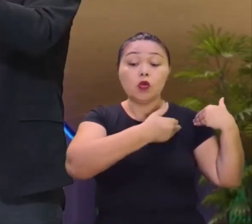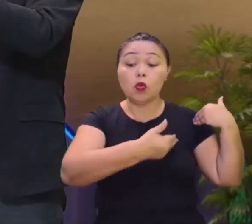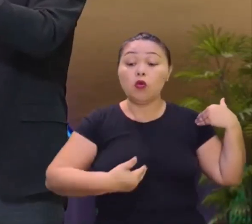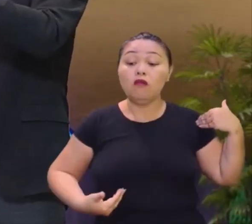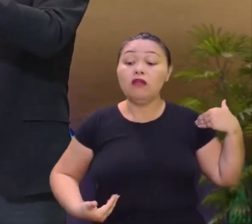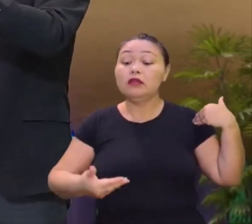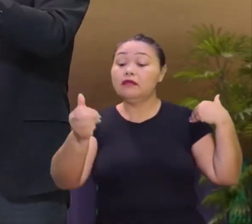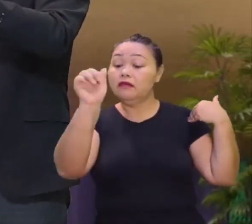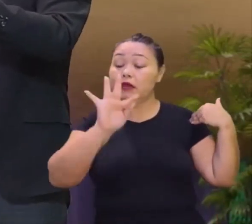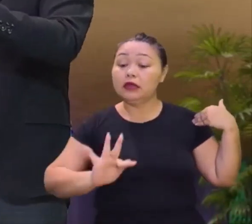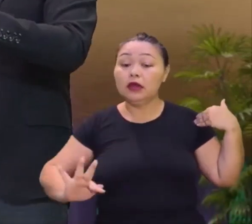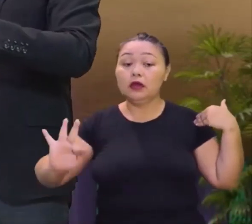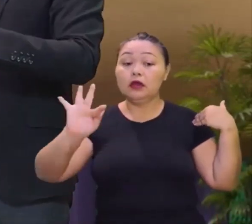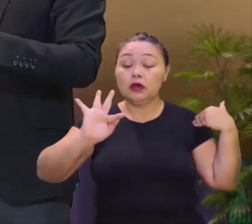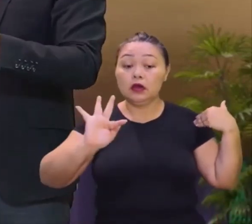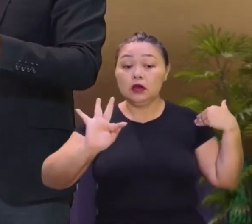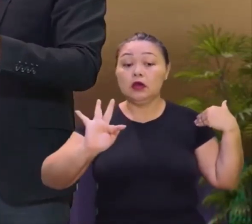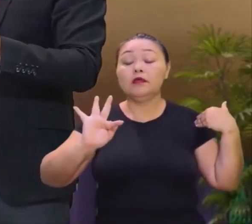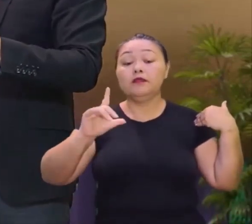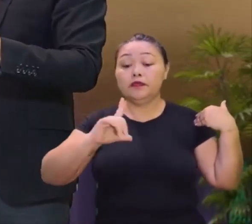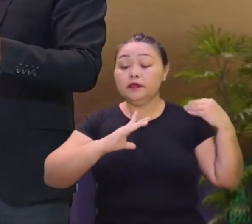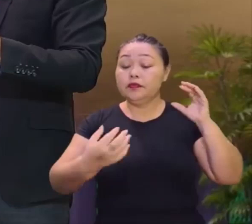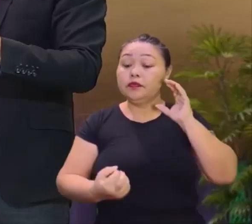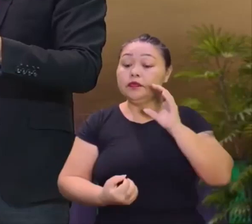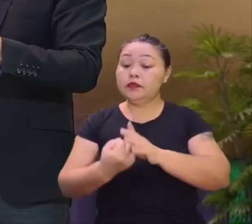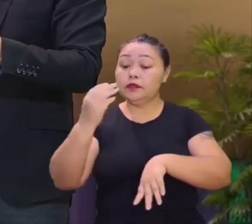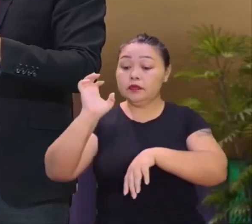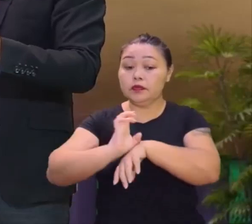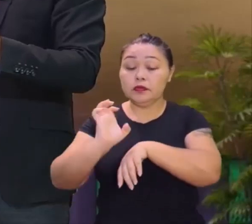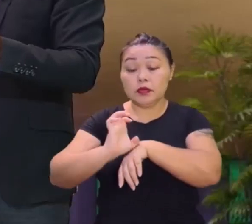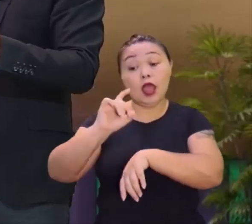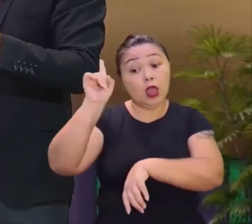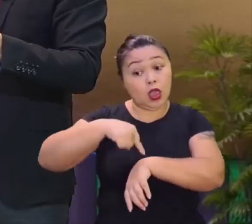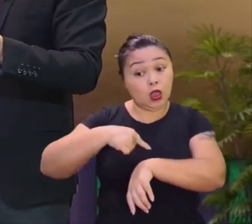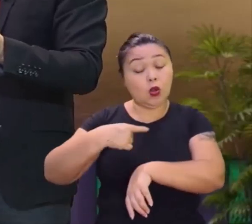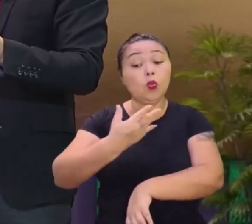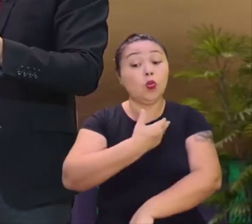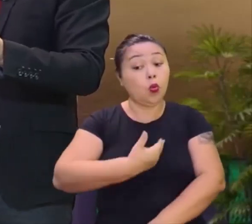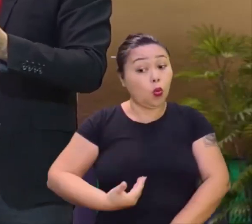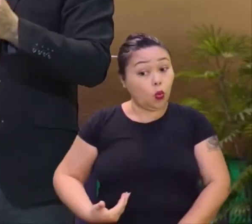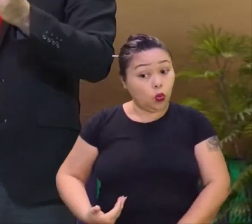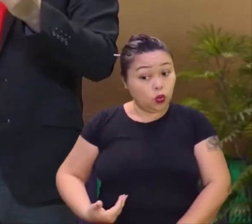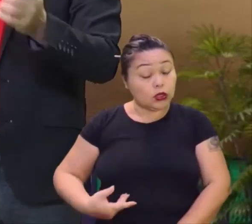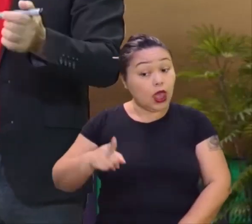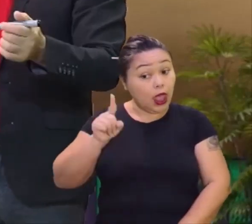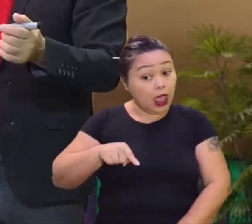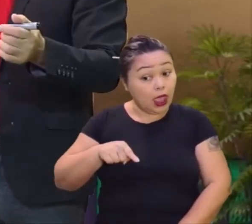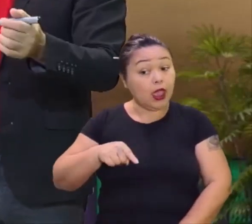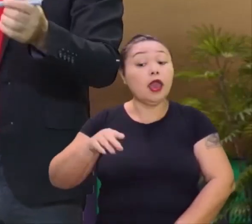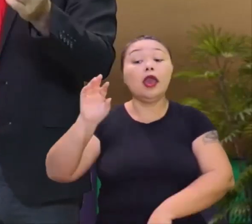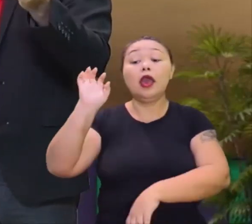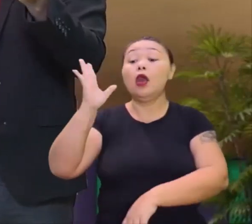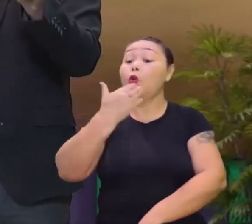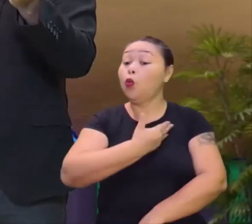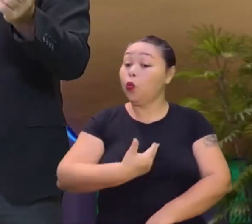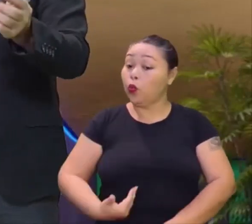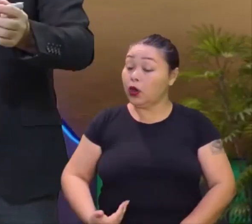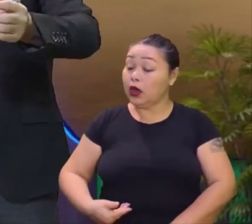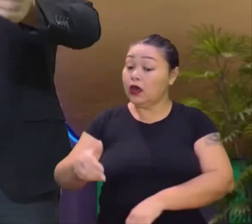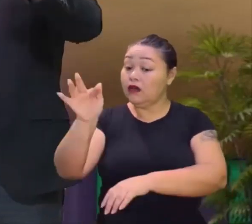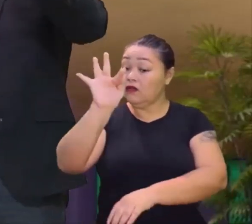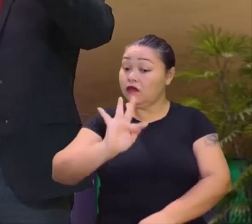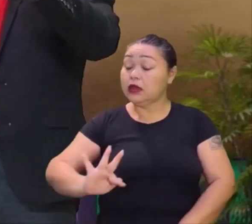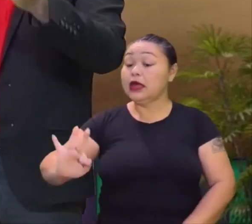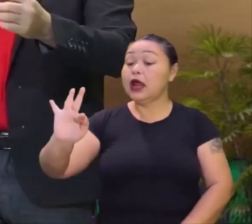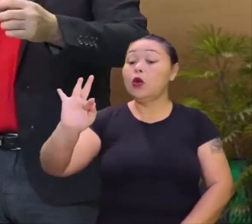governo federal. Exato. Por isso que Ok? ele falou o Estado, que você acabou de mencionar, é o governo federal. O governo federal. Não é local. Isso, governo